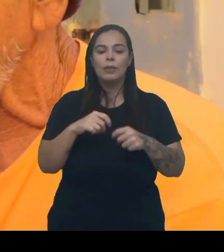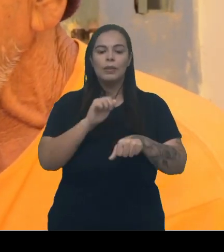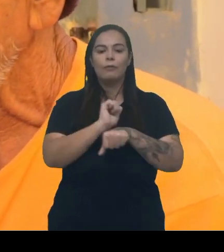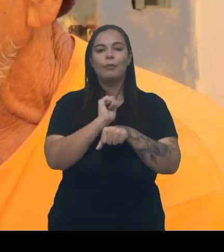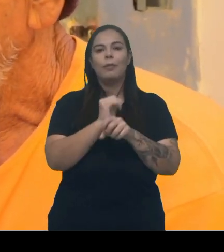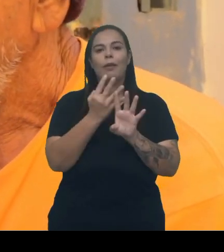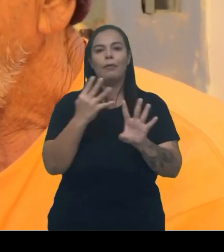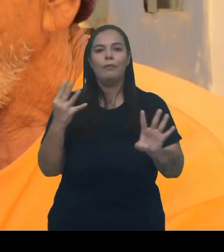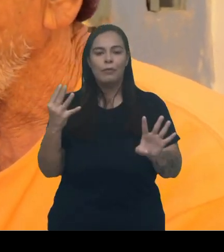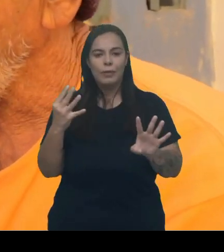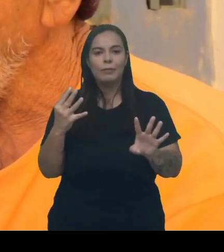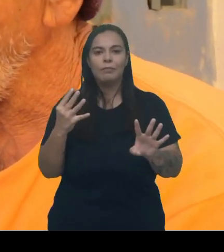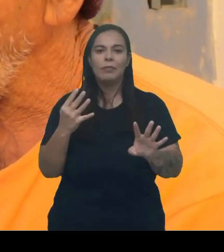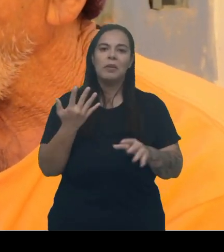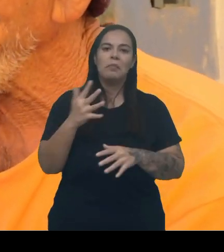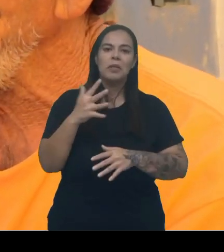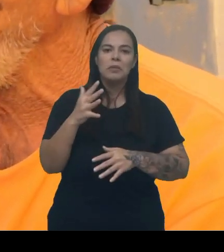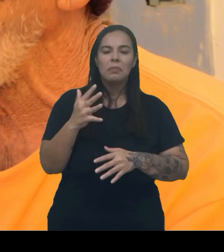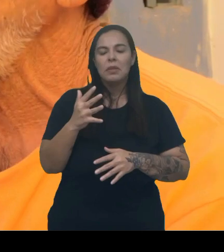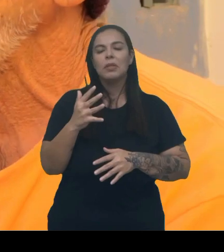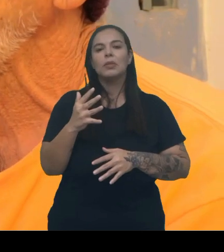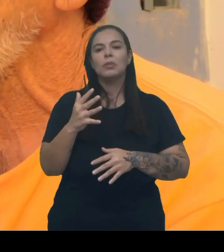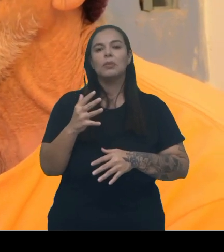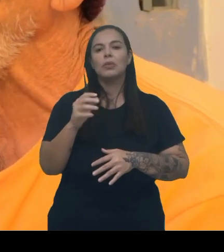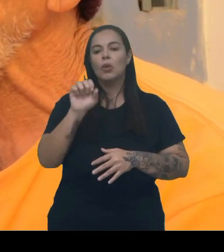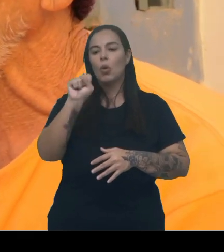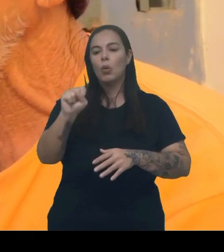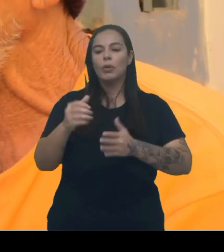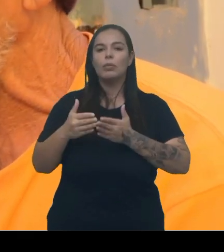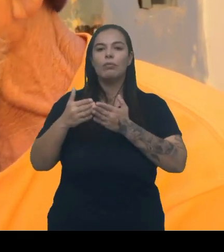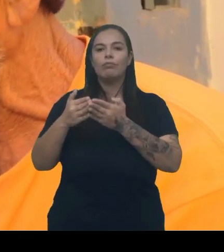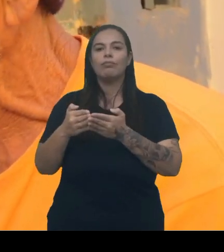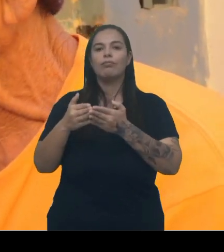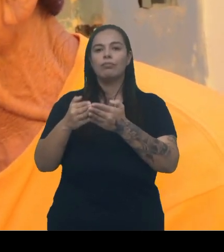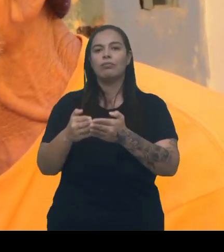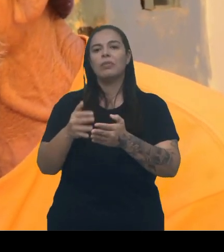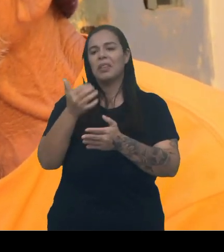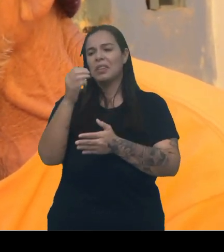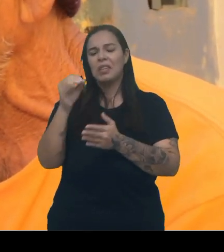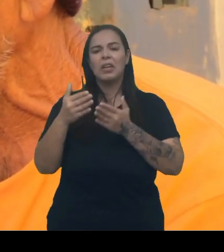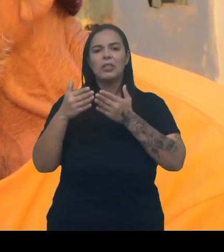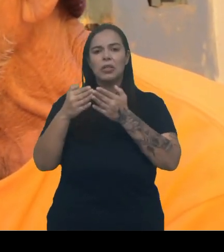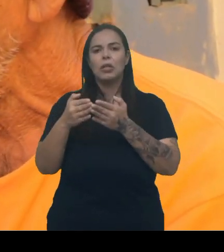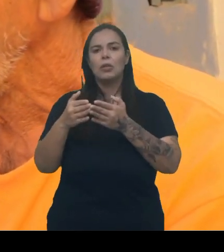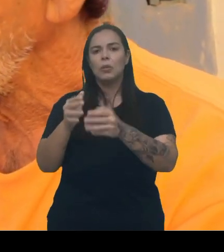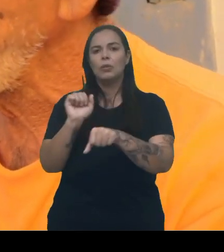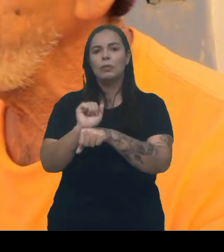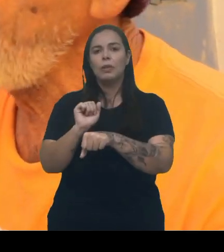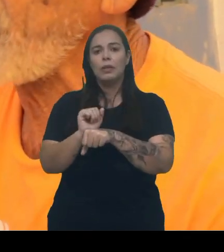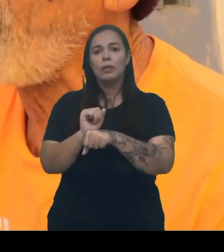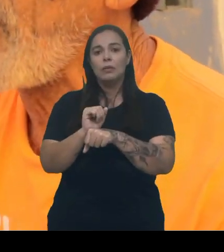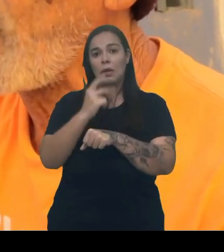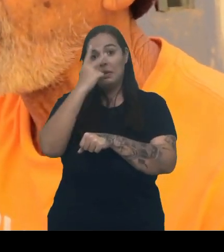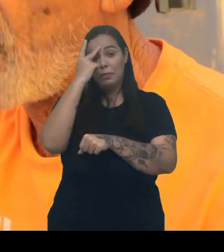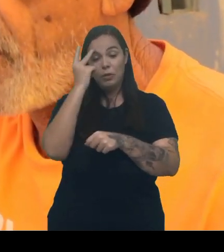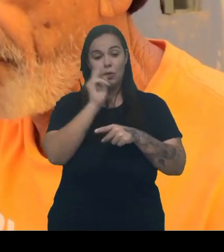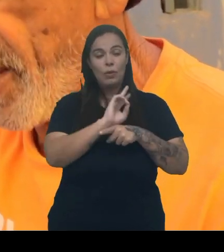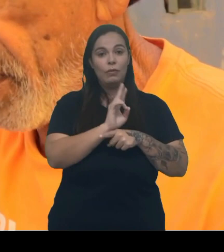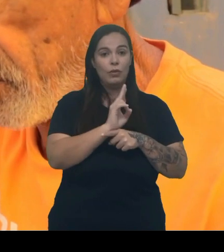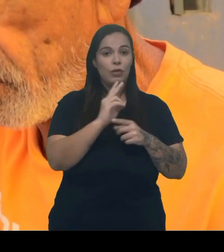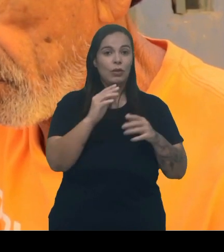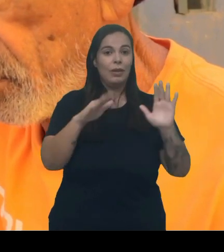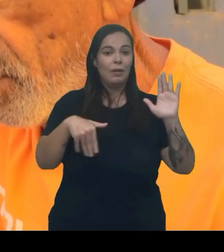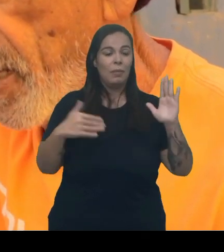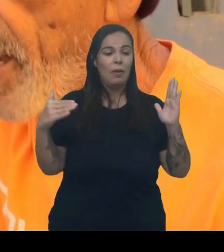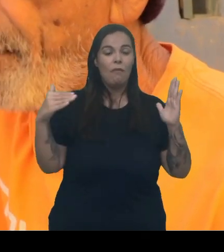vez. Ficava uma faixa de 8, canoas, 8 a 10 canoas, que os vigias ficavam lá no final da